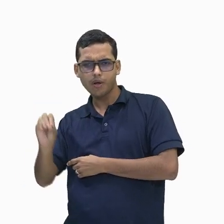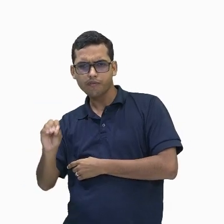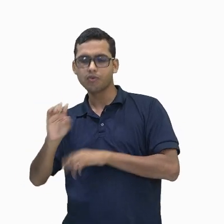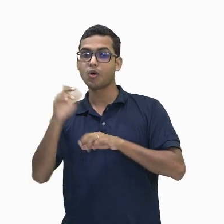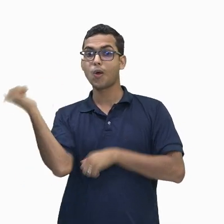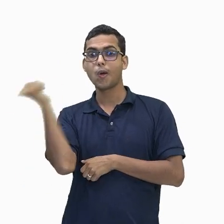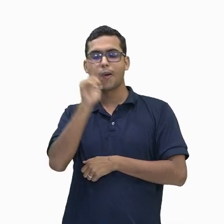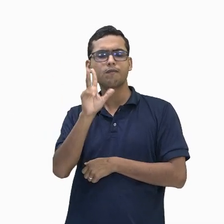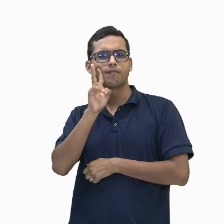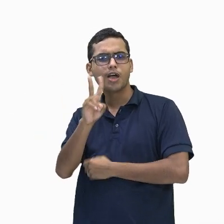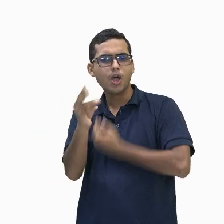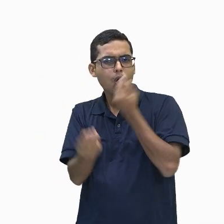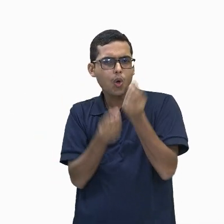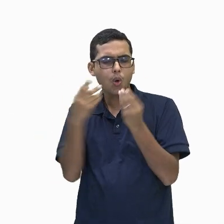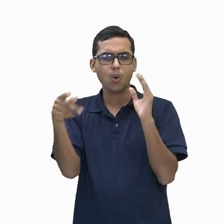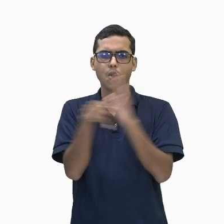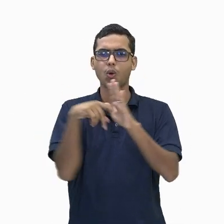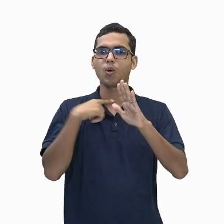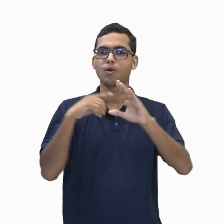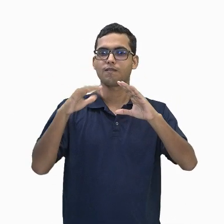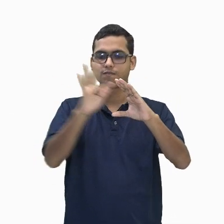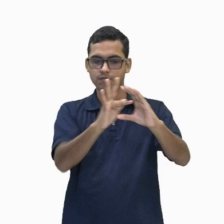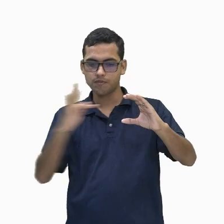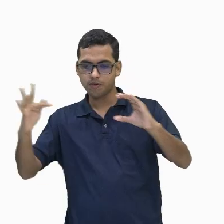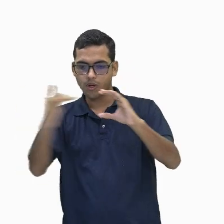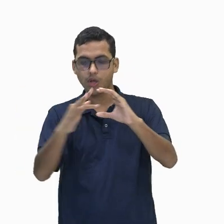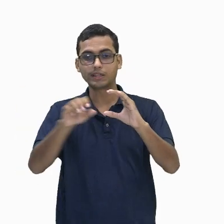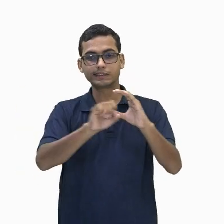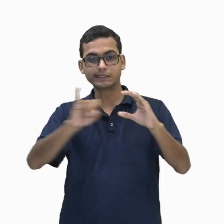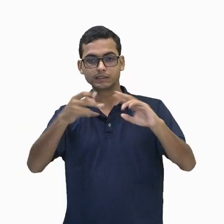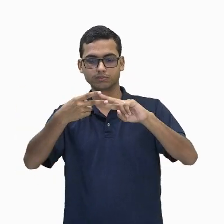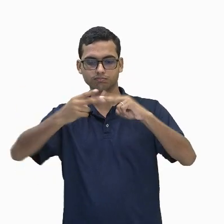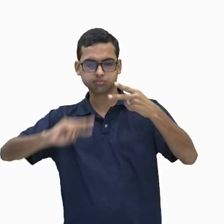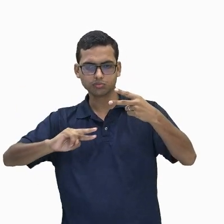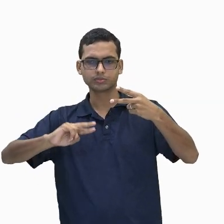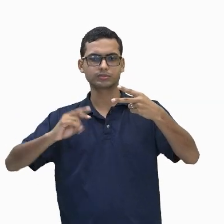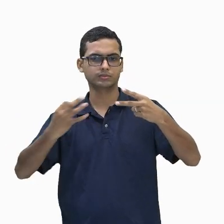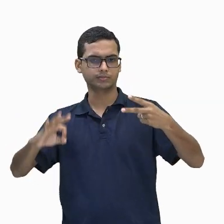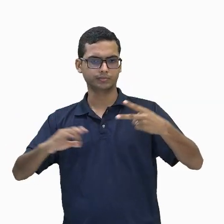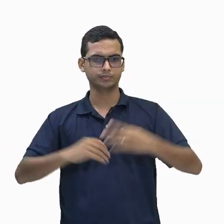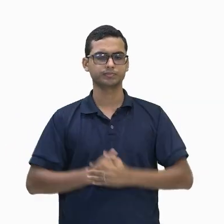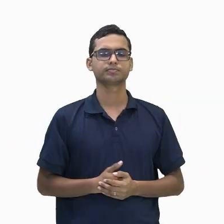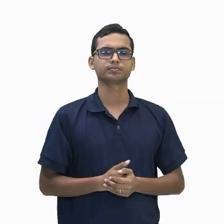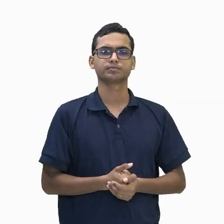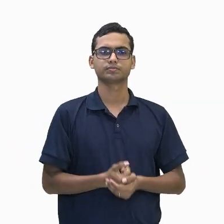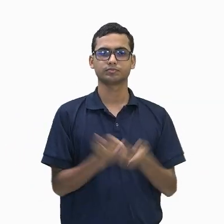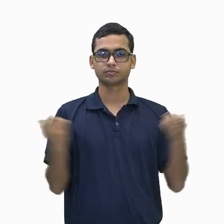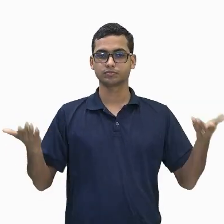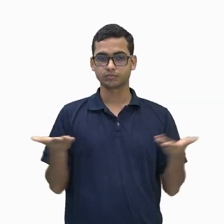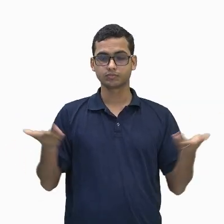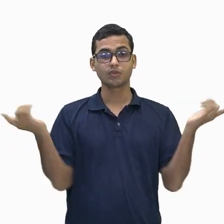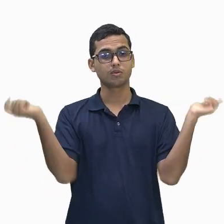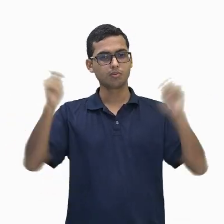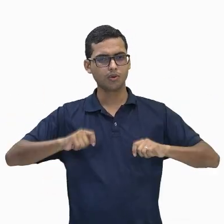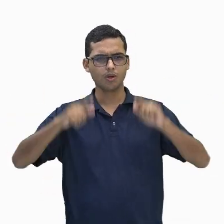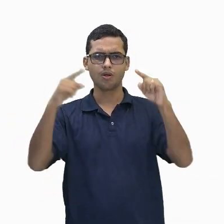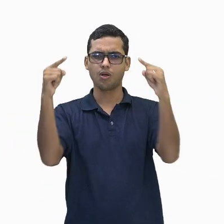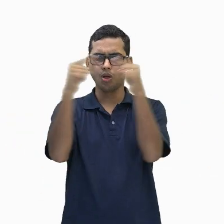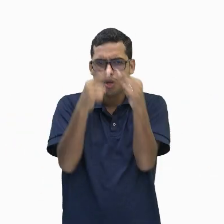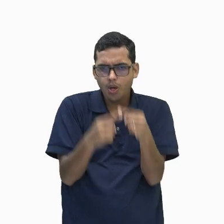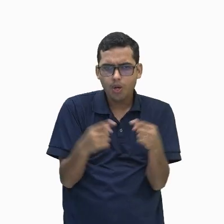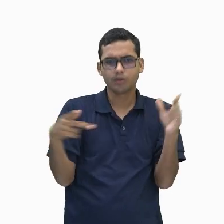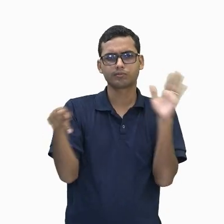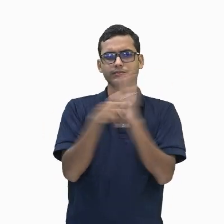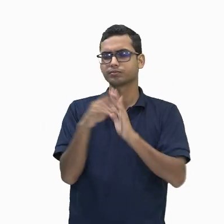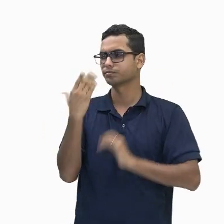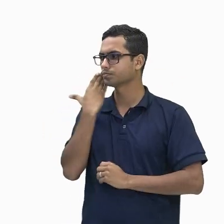gene, né, se ele estiver em dose dupla. Então, vamos ver aqui as possíveis combinações desses